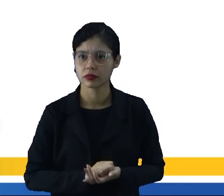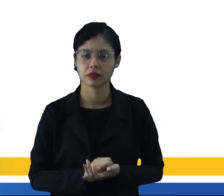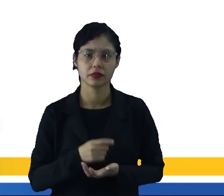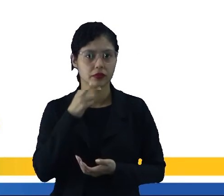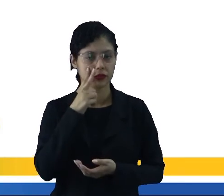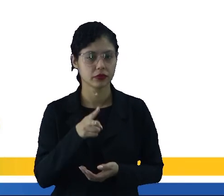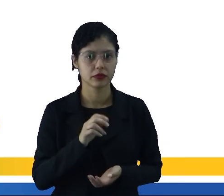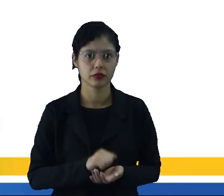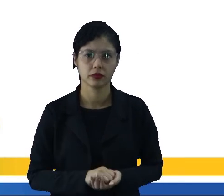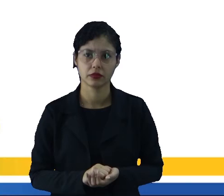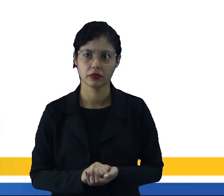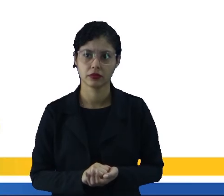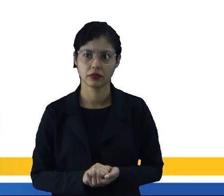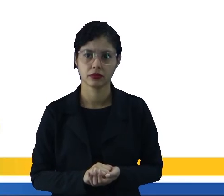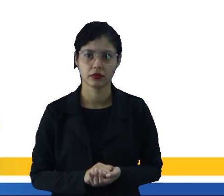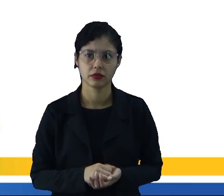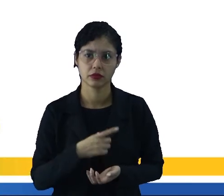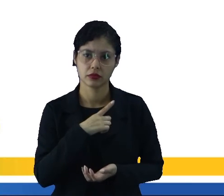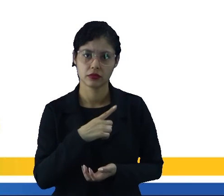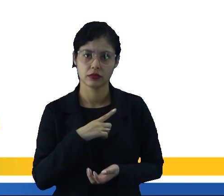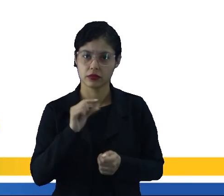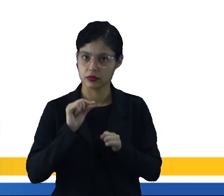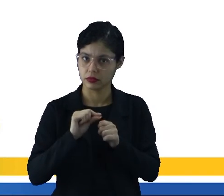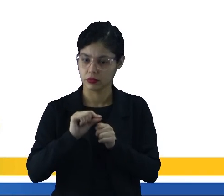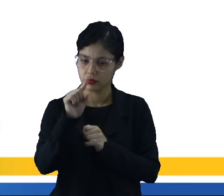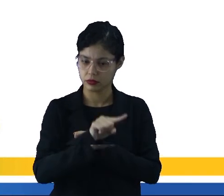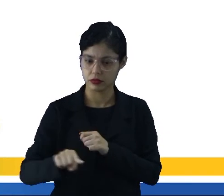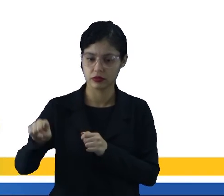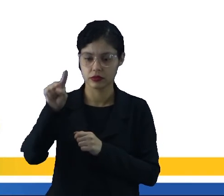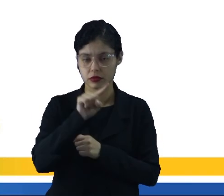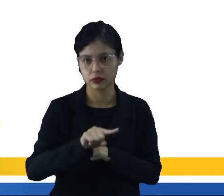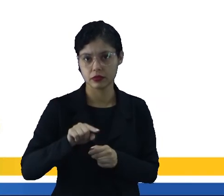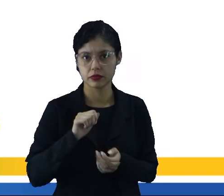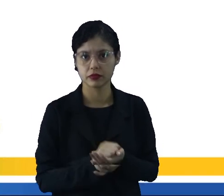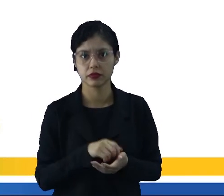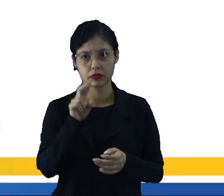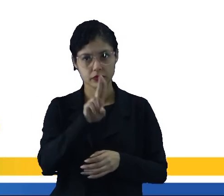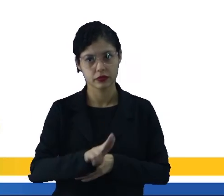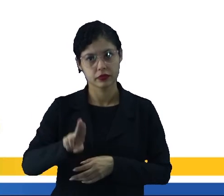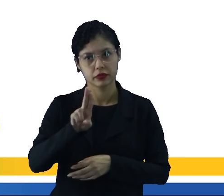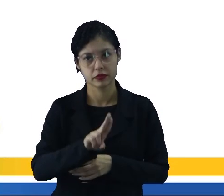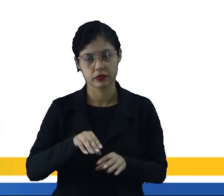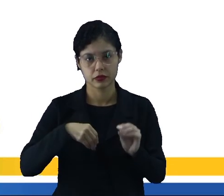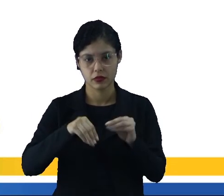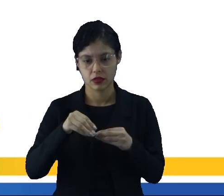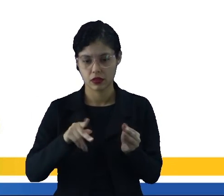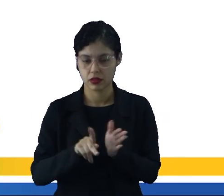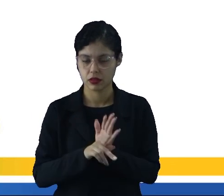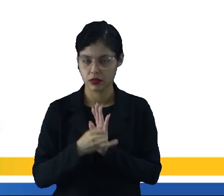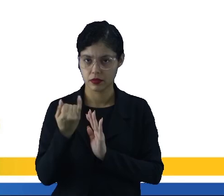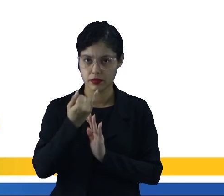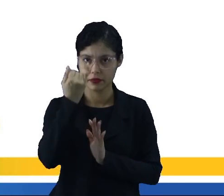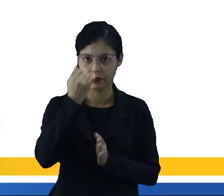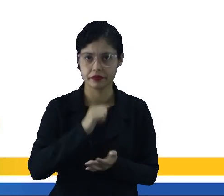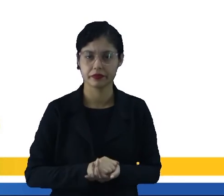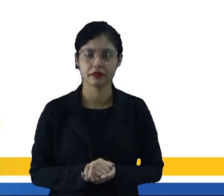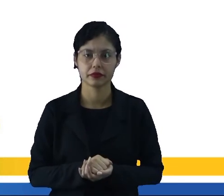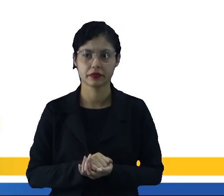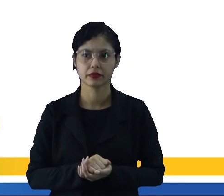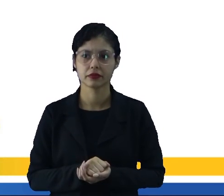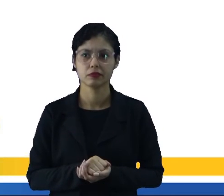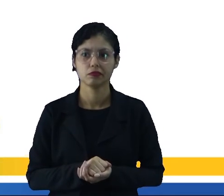analisar Eu tenho um porta-objeto no formato de esfera eu vou utilizar um plástico especial tá